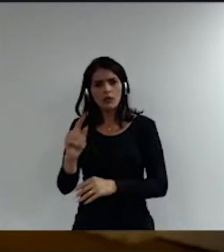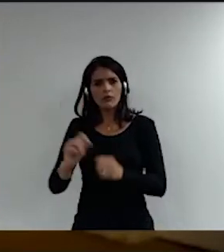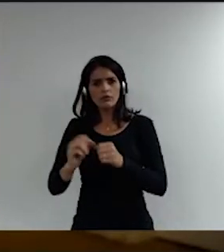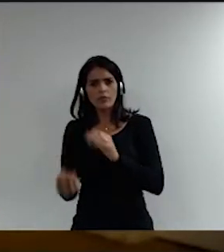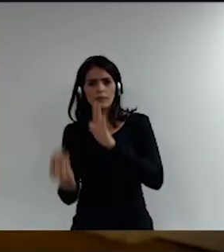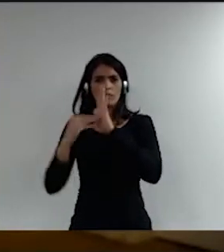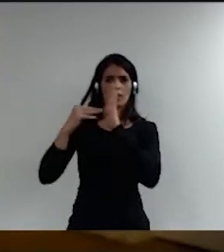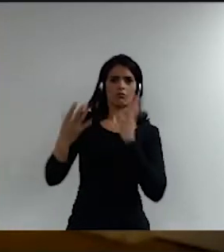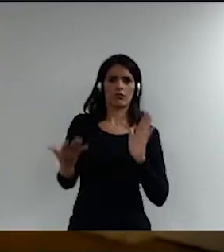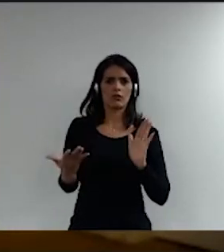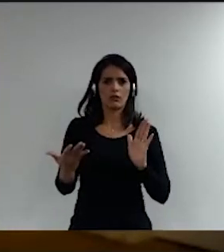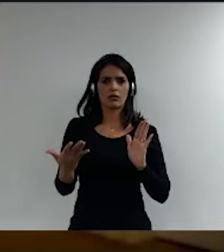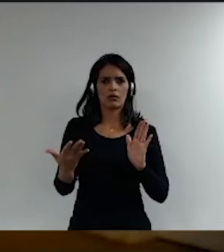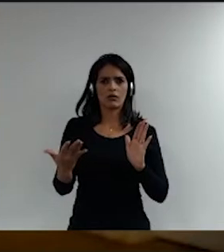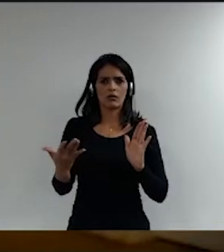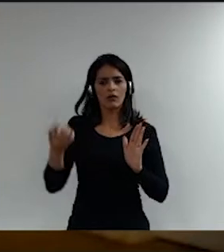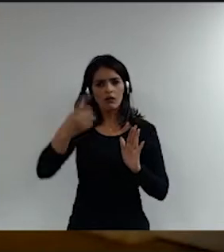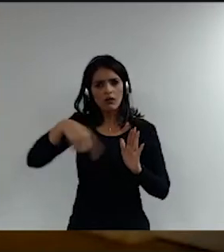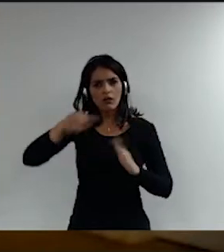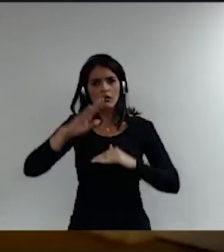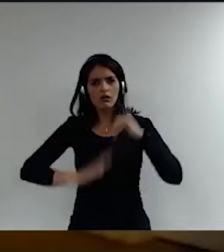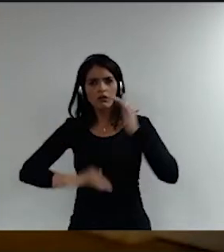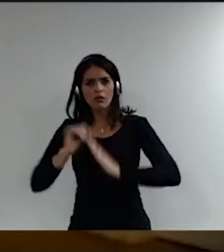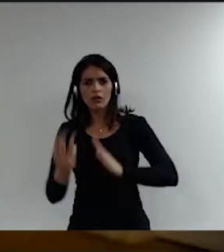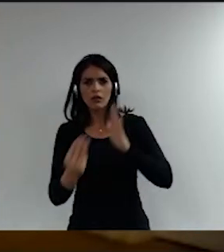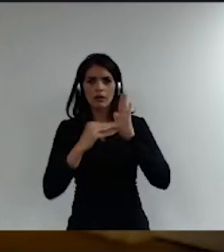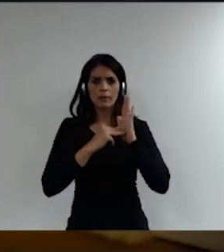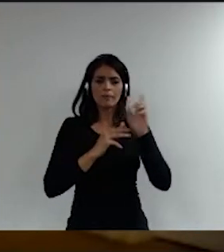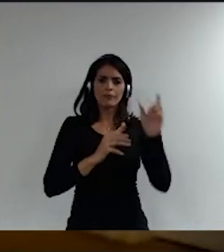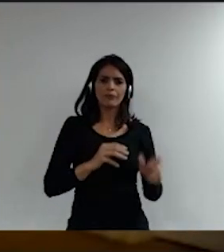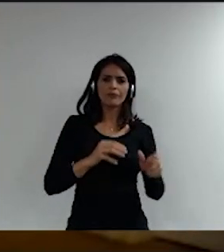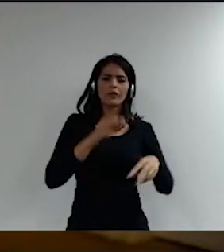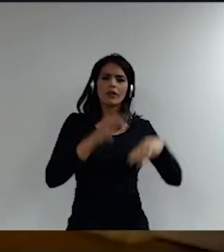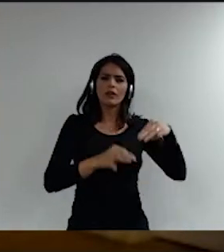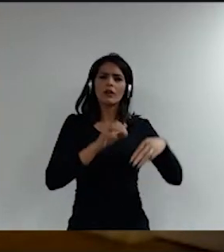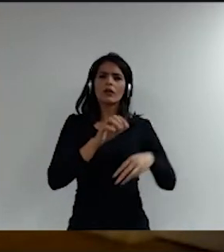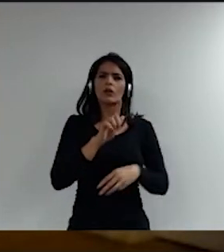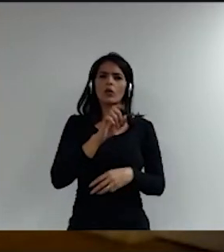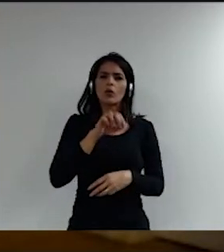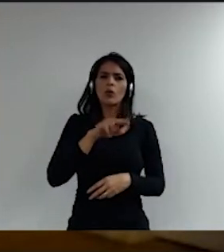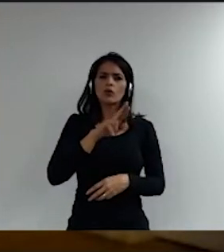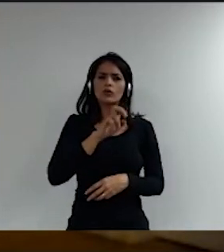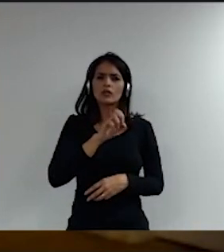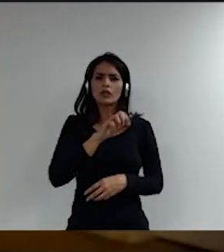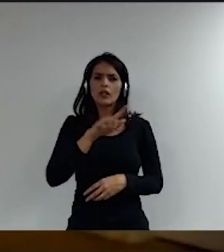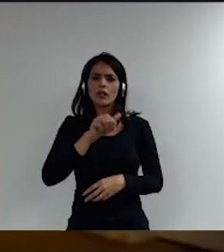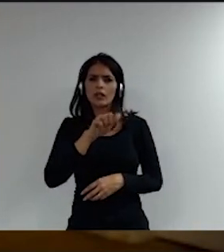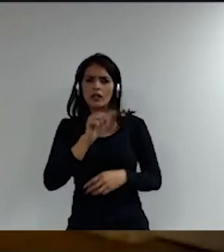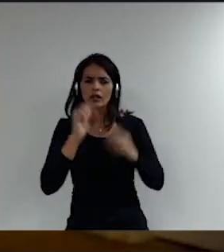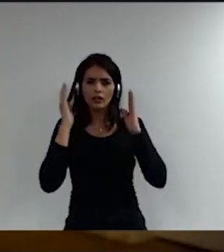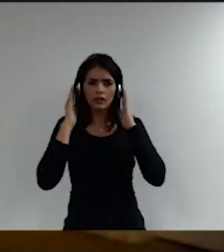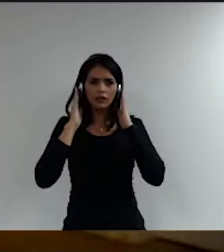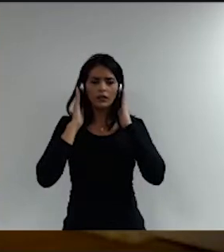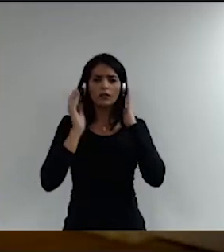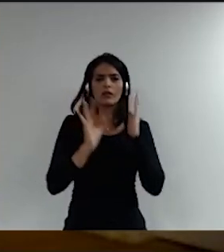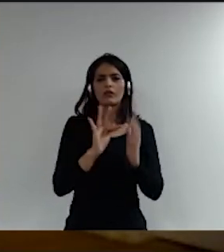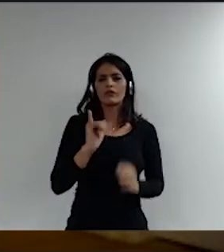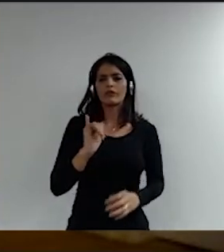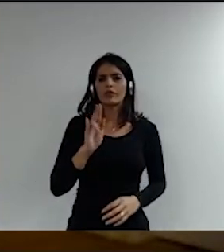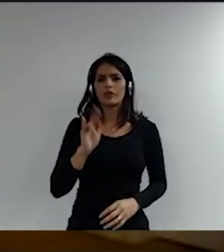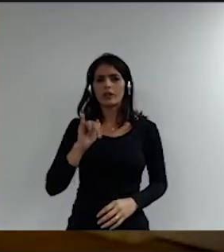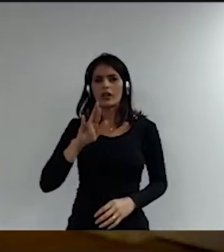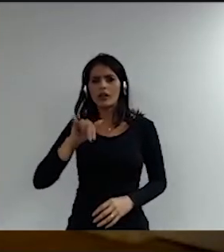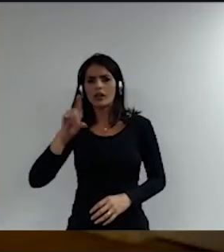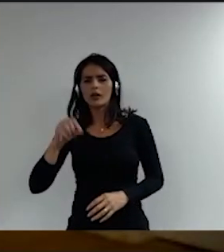isso. Um dos grandes formuladores de emenda era o ministro Rui Rosado, o ministro Salvo de Figueiredo, que eles pegavam